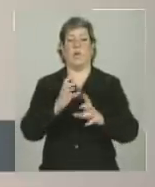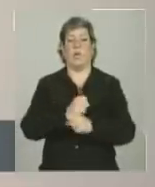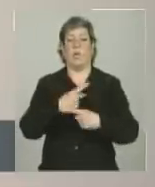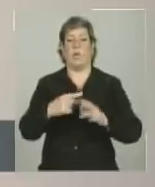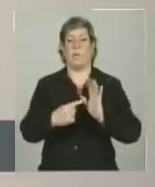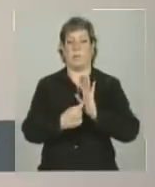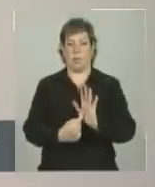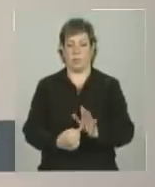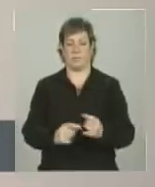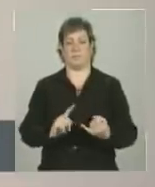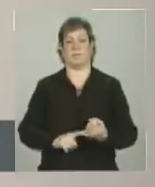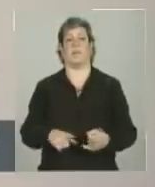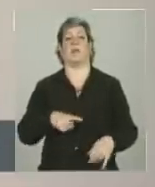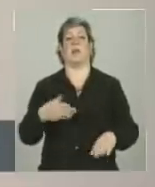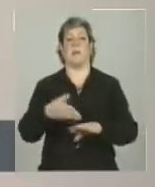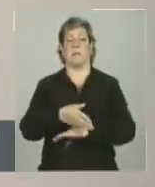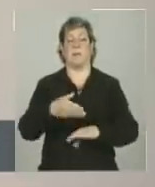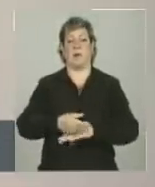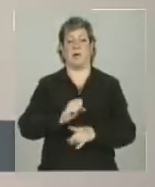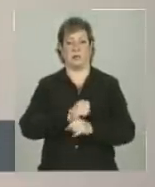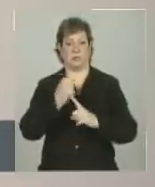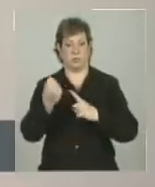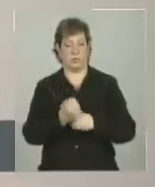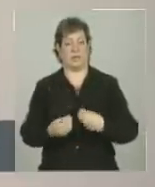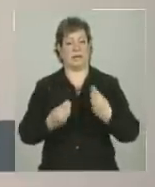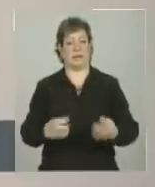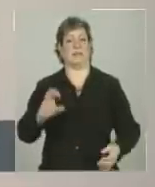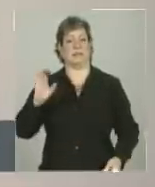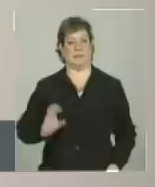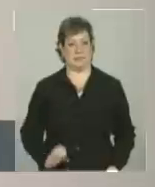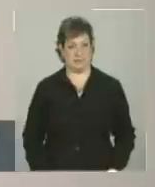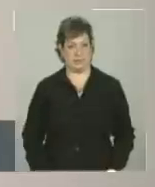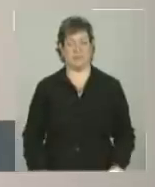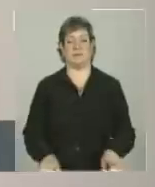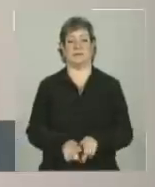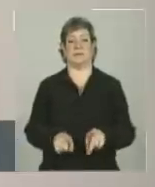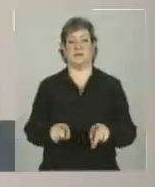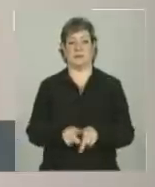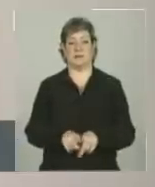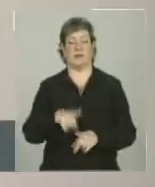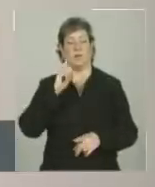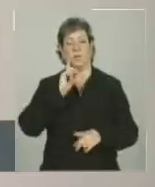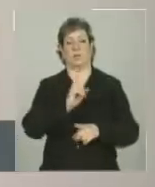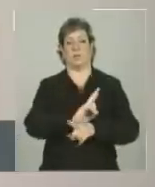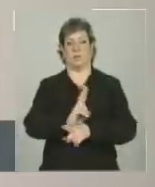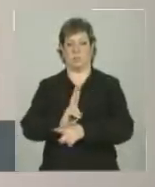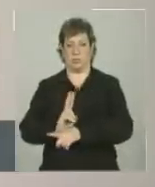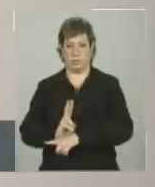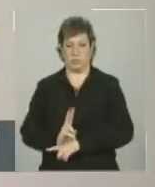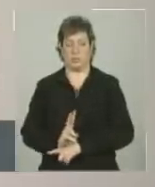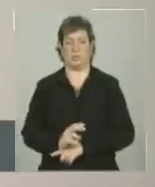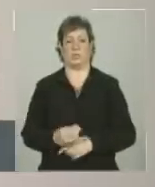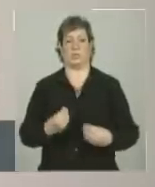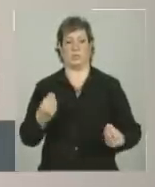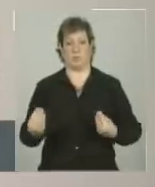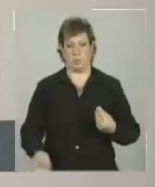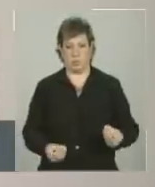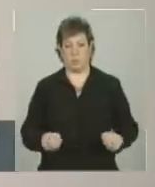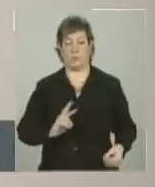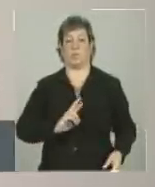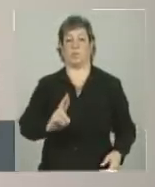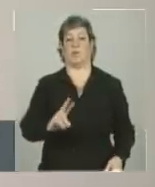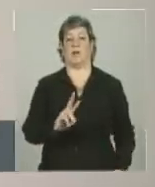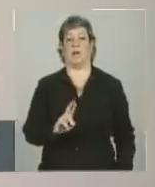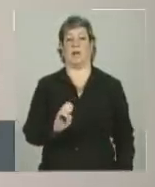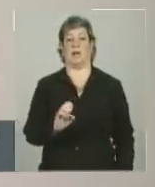a participação social, que assegura a cidadania, e o monitoramento sistemático do